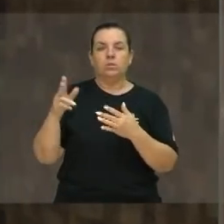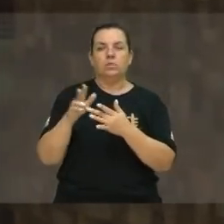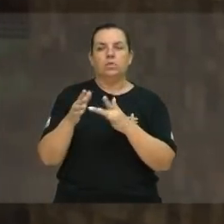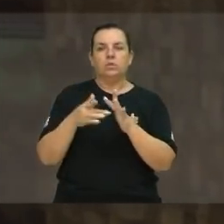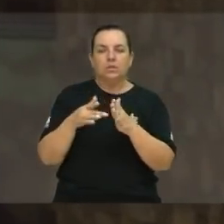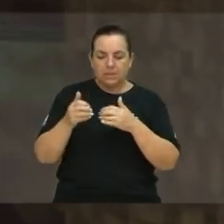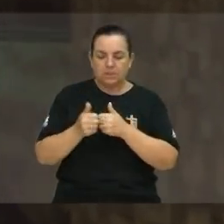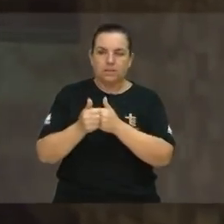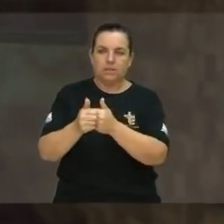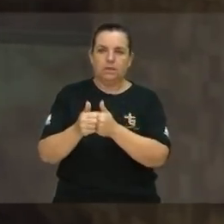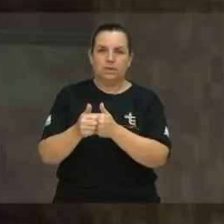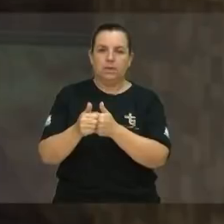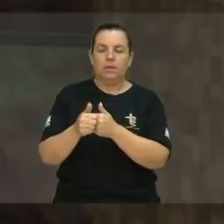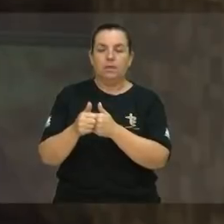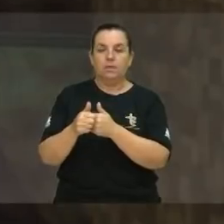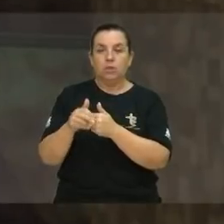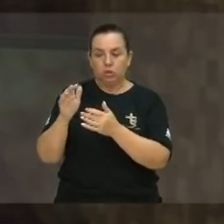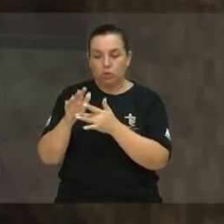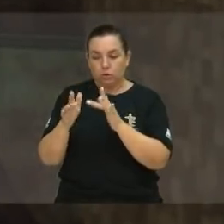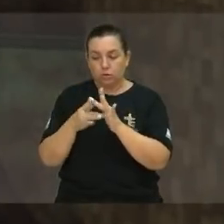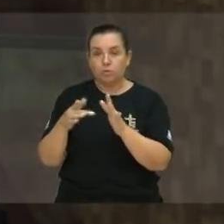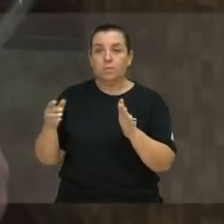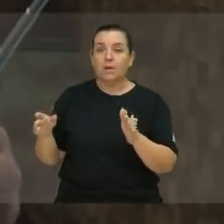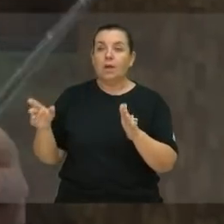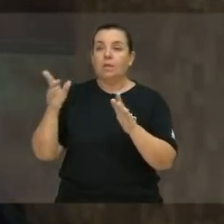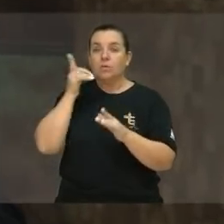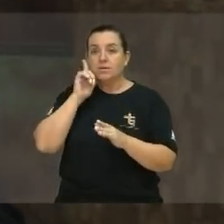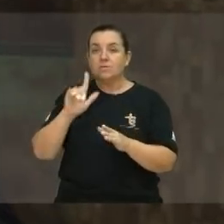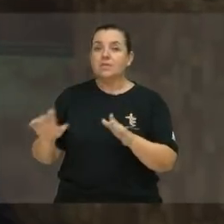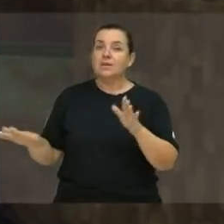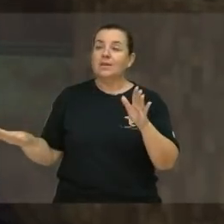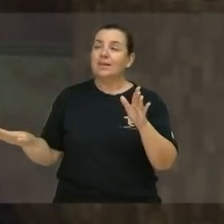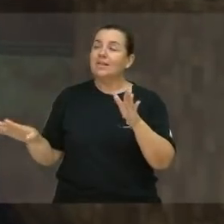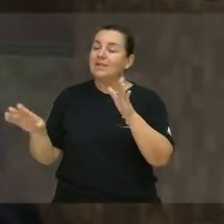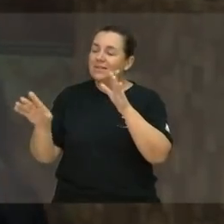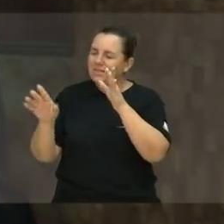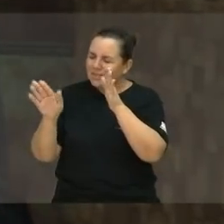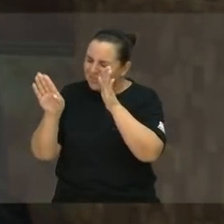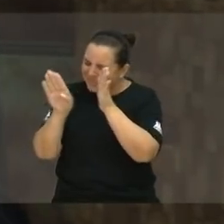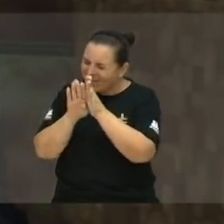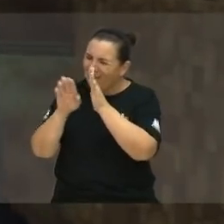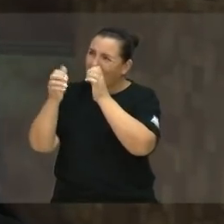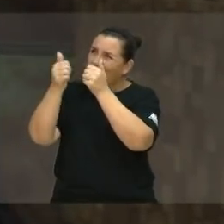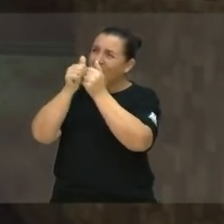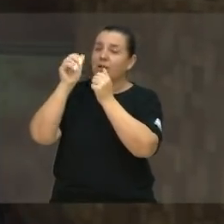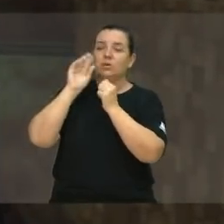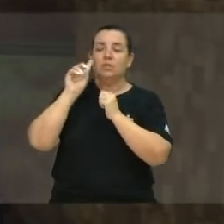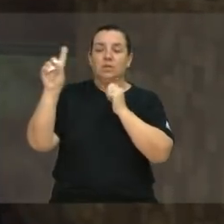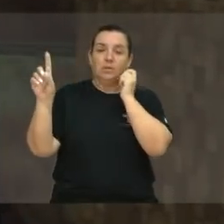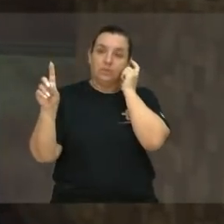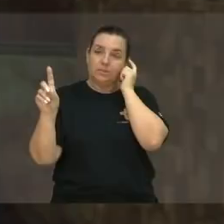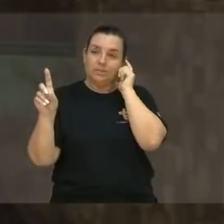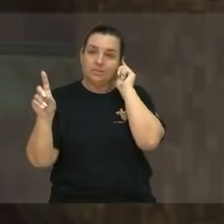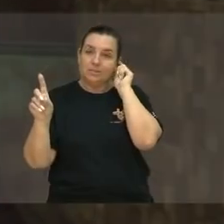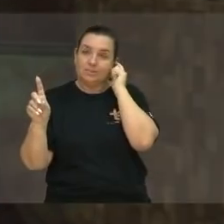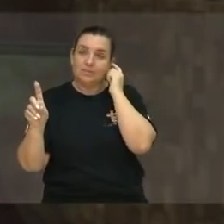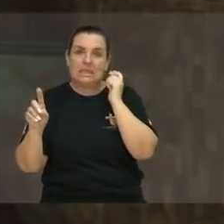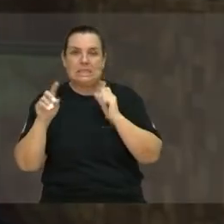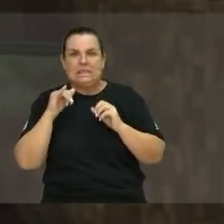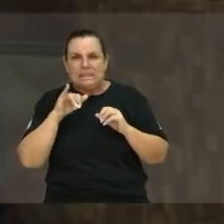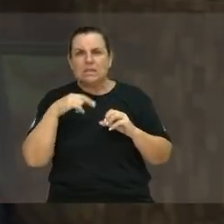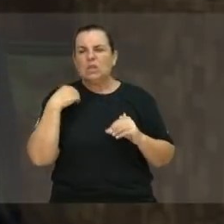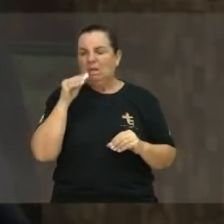seguir o senhor é algo que se desprezado estaríamos a desfigurar o